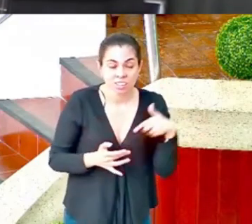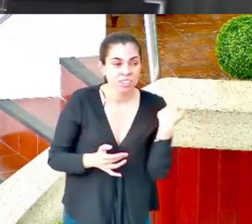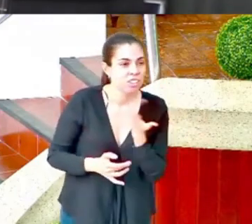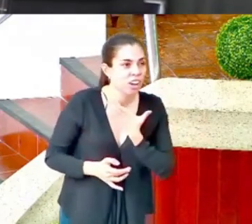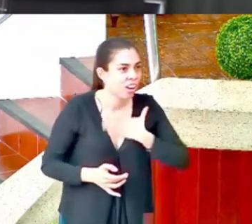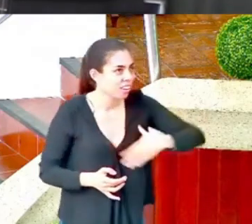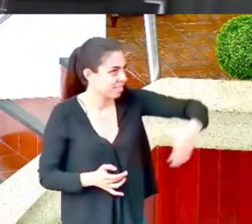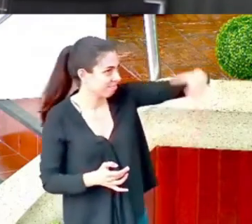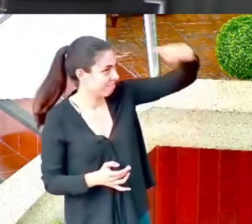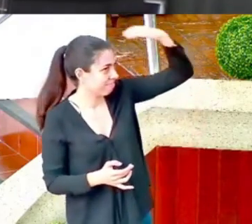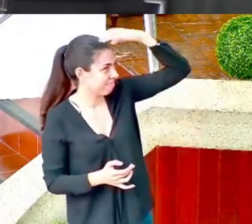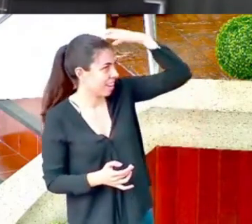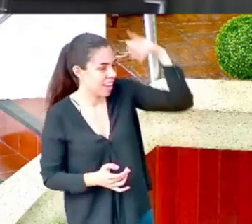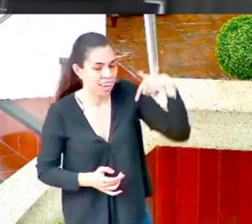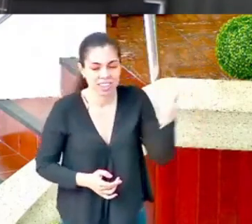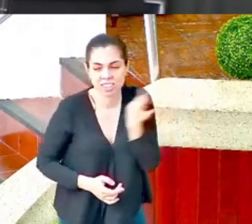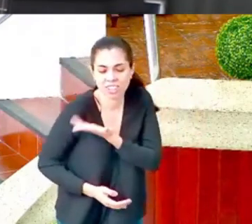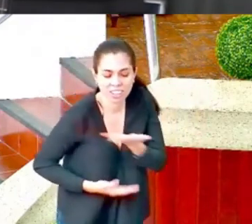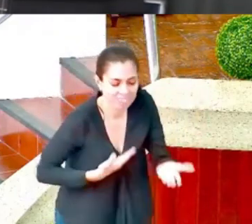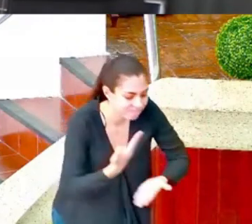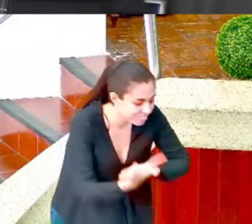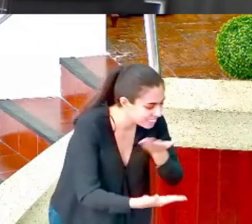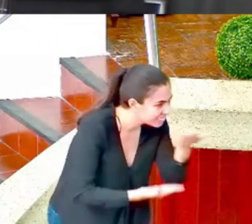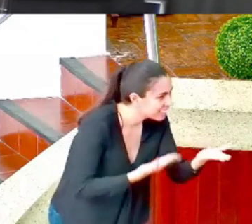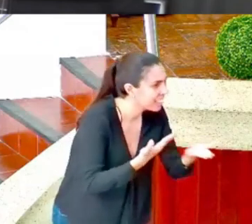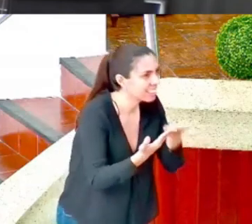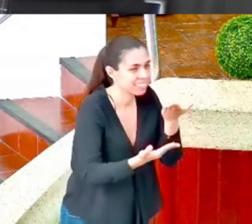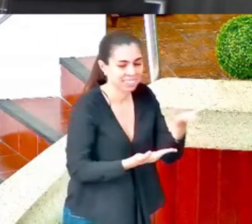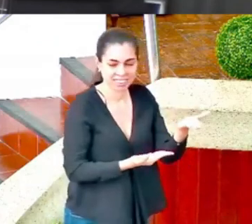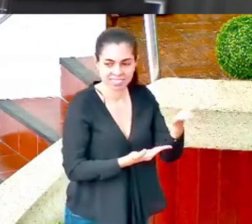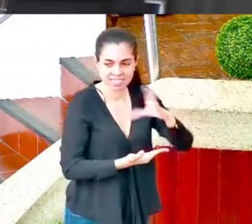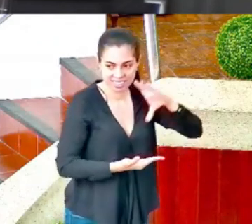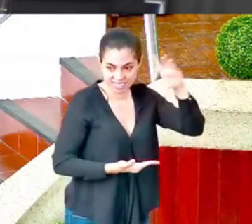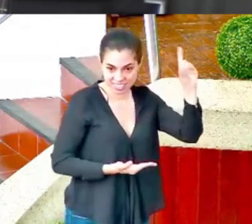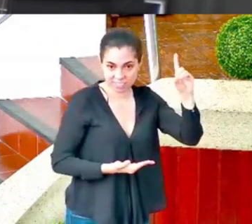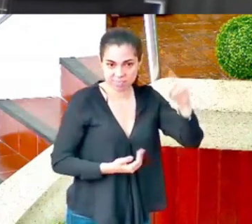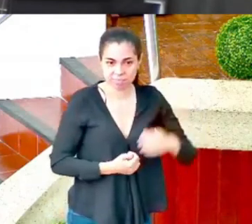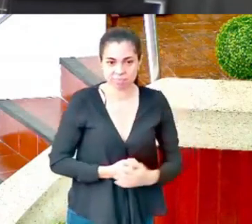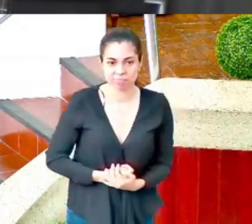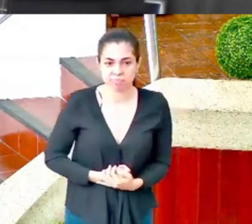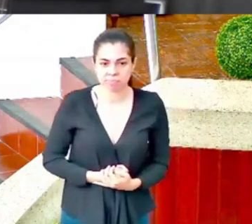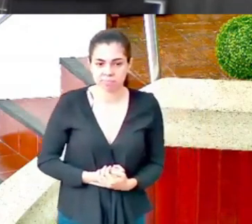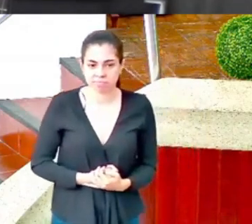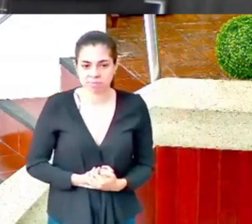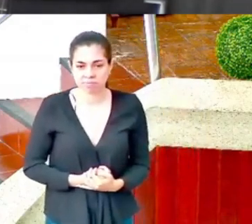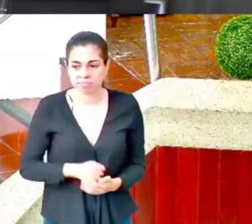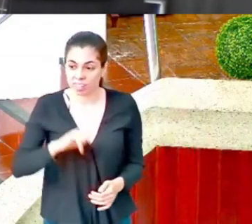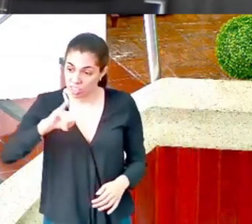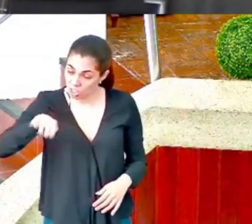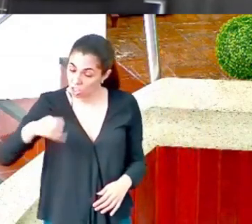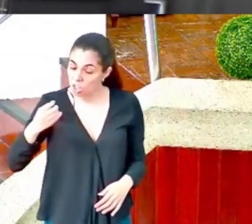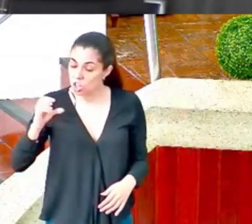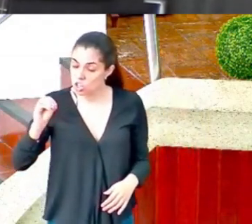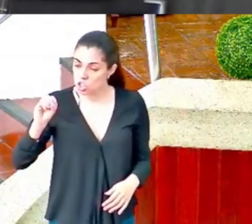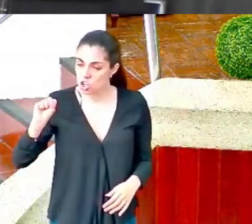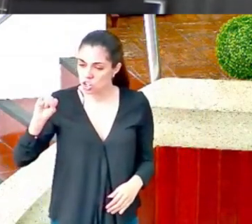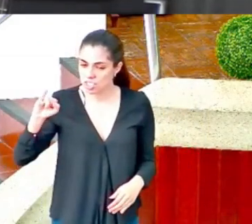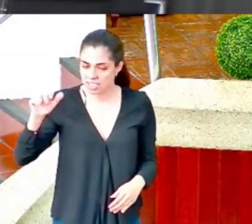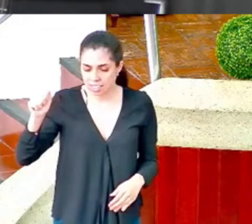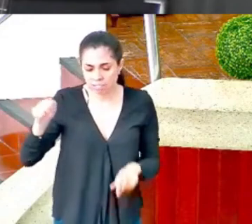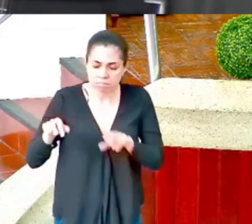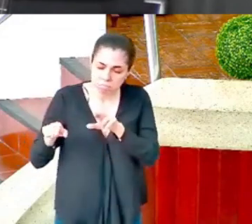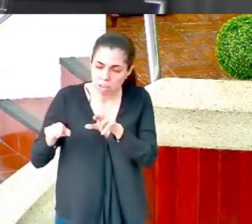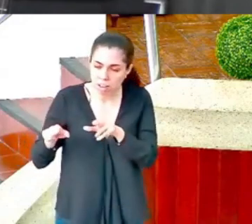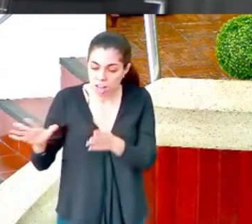rei. O nosso rei nos leva a uma comunhão com Deus. Josias levou todas aquelas pessoas à casa do